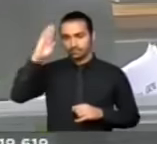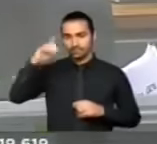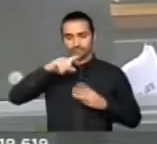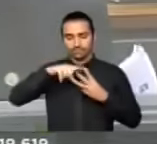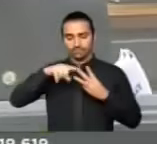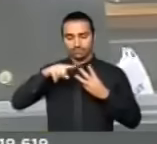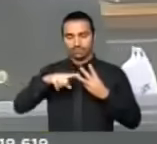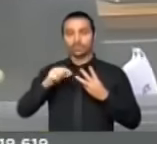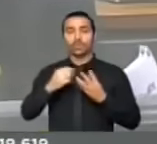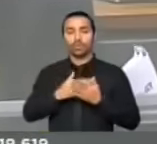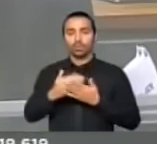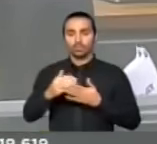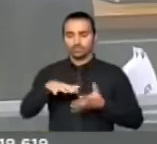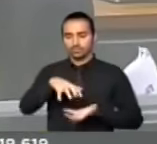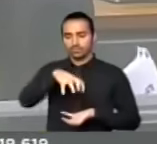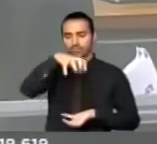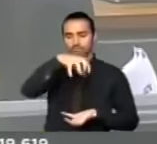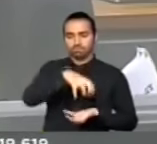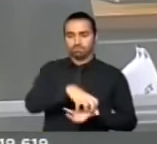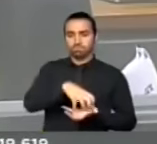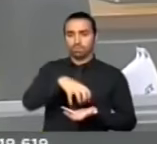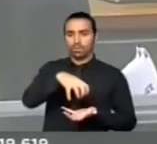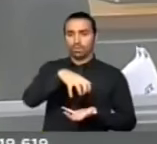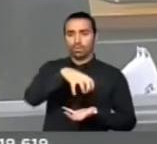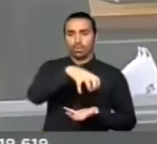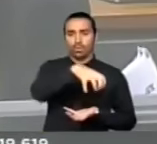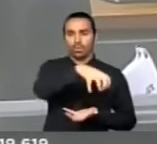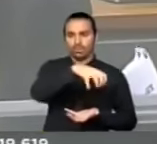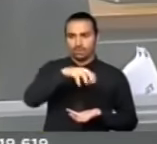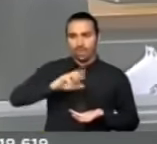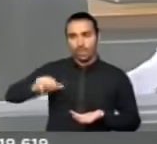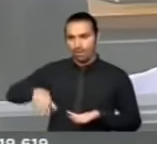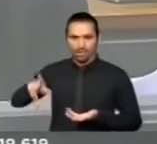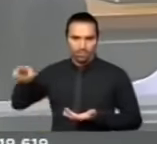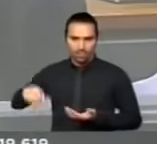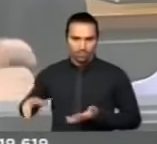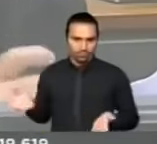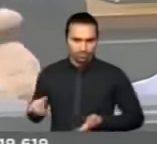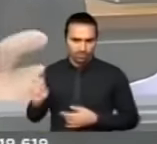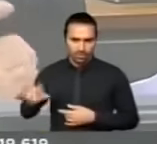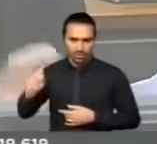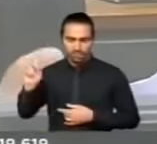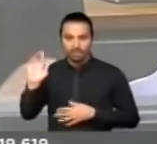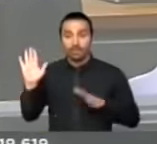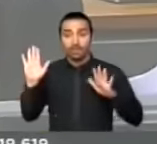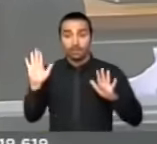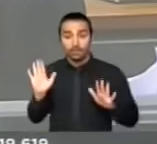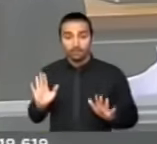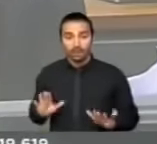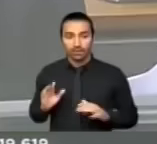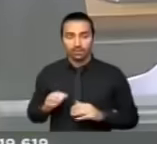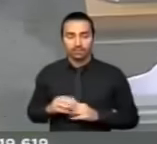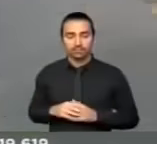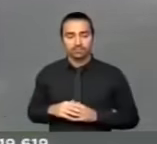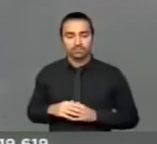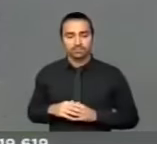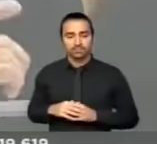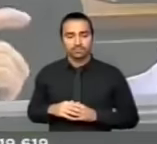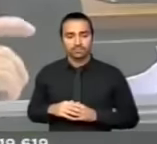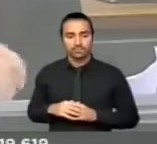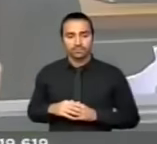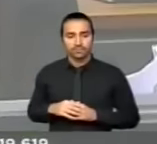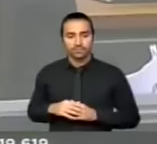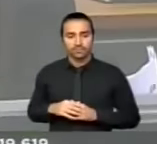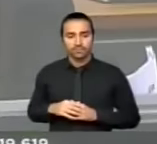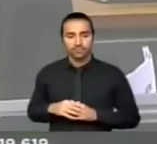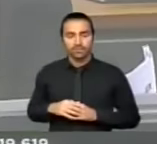os tanques na rua, não é o caso agora, não é a mesma coisa, mas tem o epíteto.